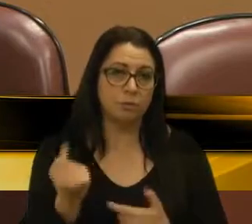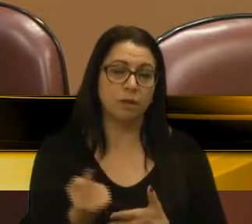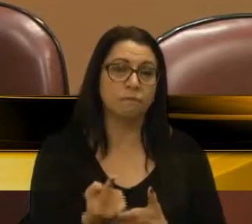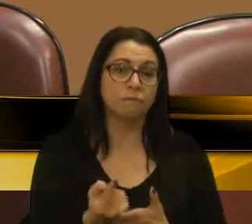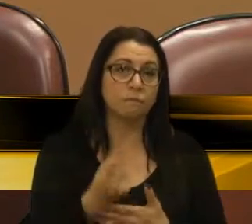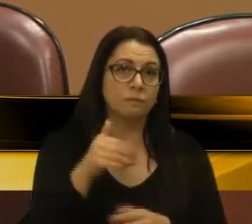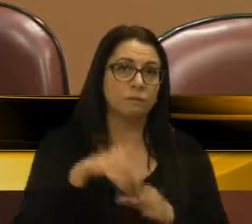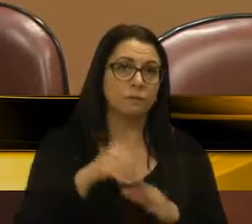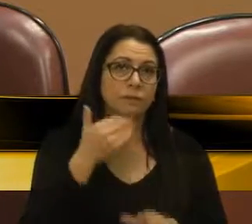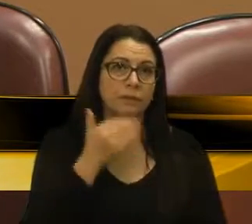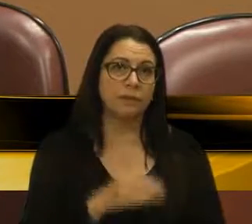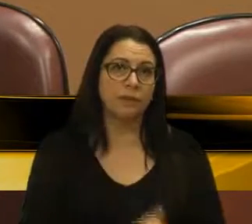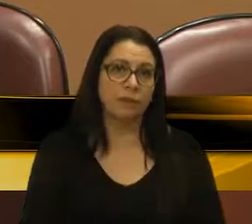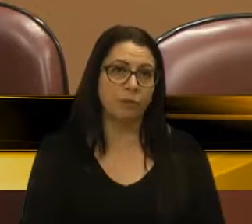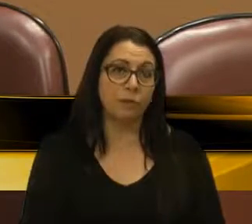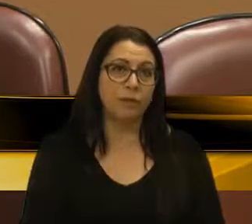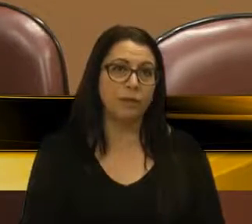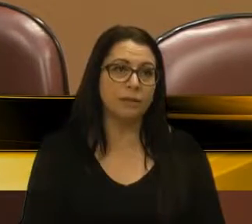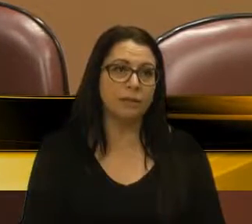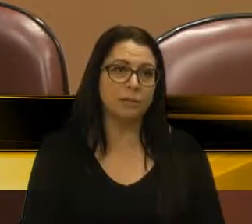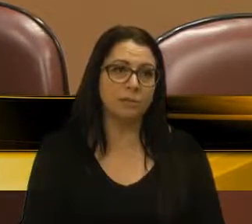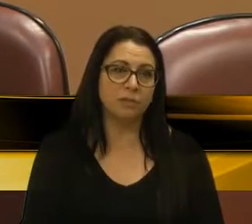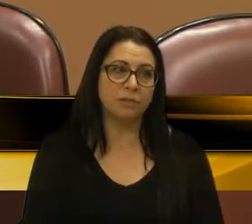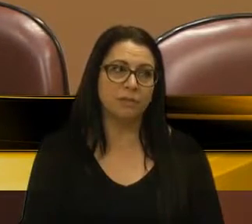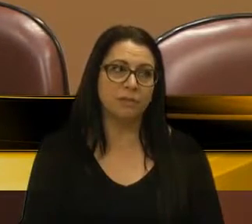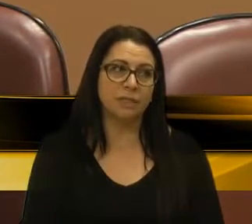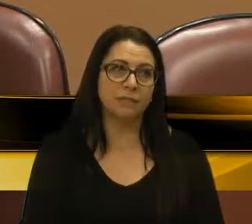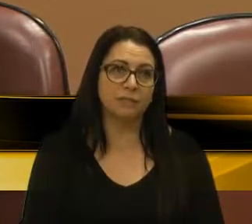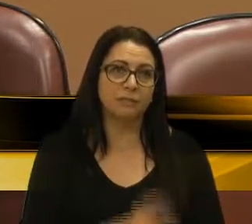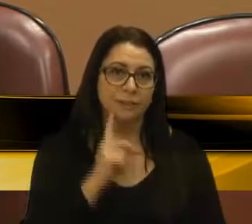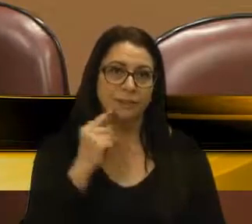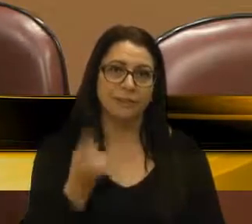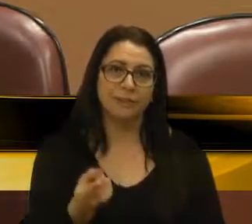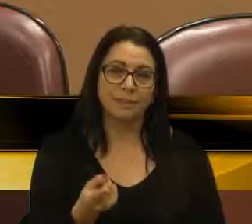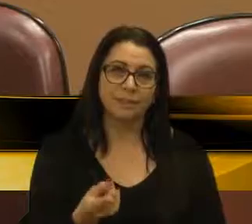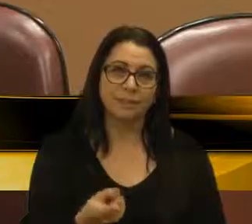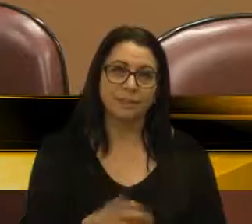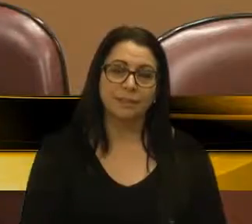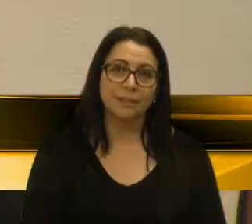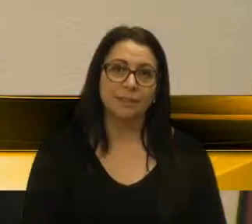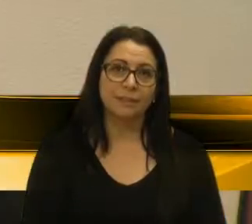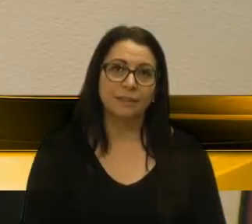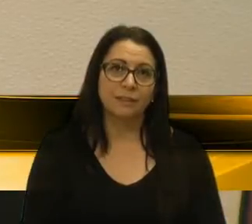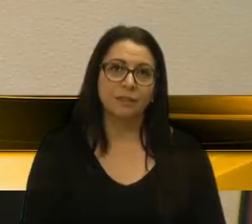voto favorável, porque tem tudo a ver com questões de saúde. Solicito...